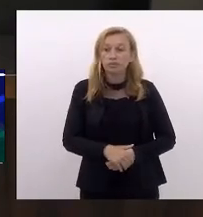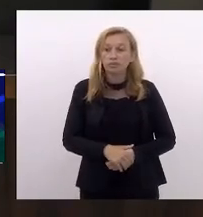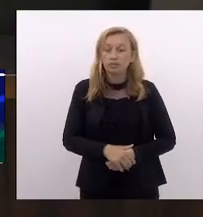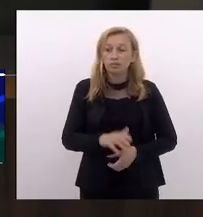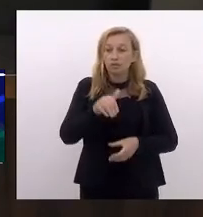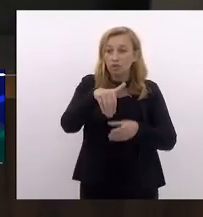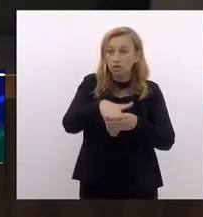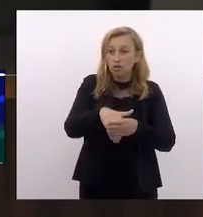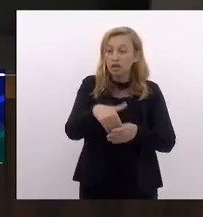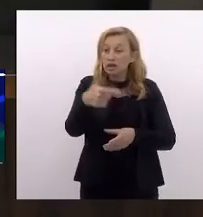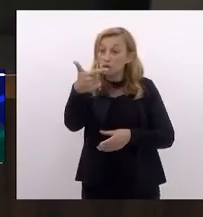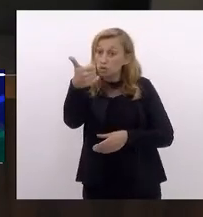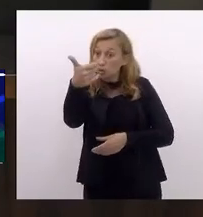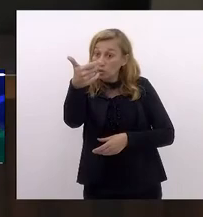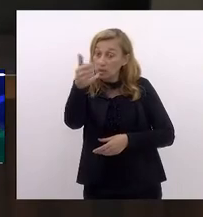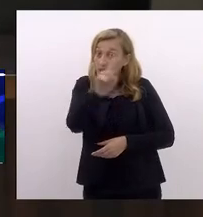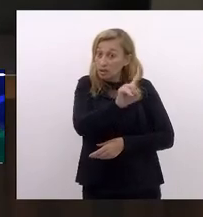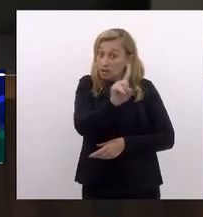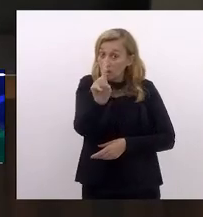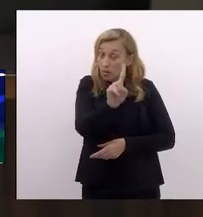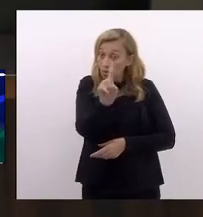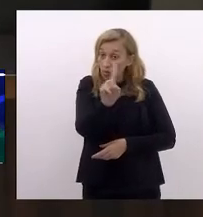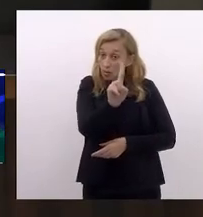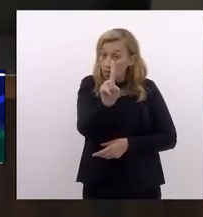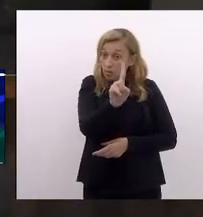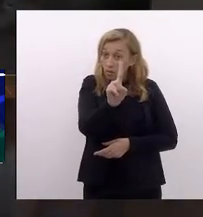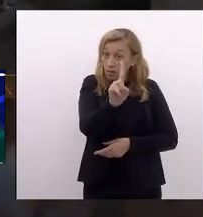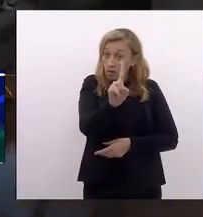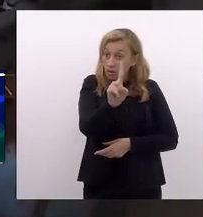votaram 12 não